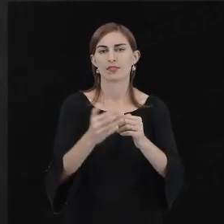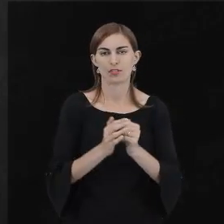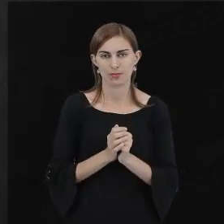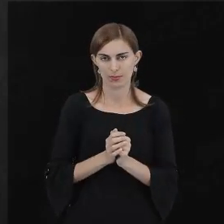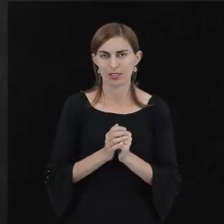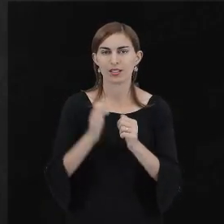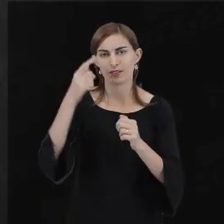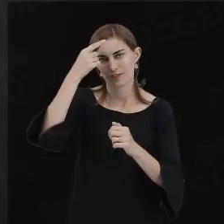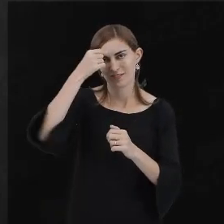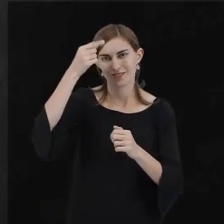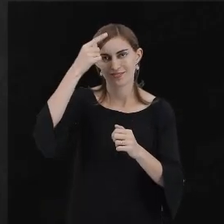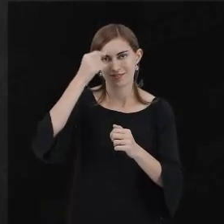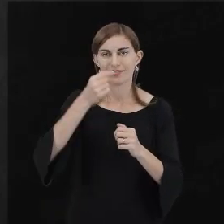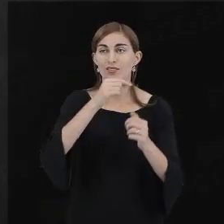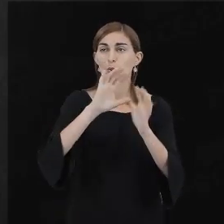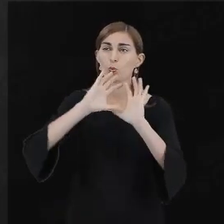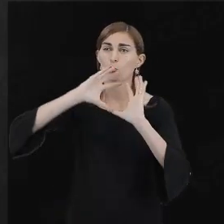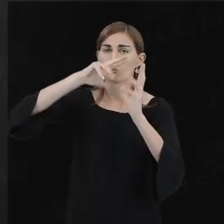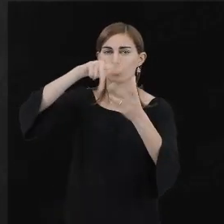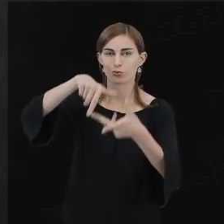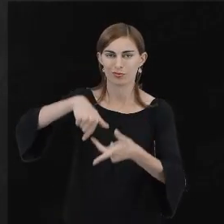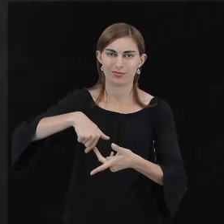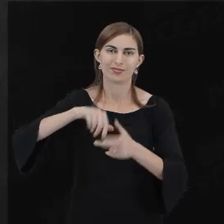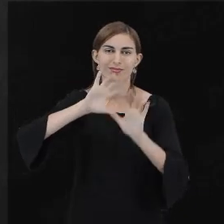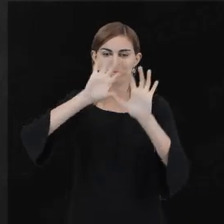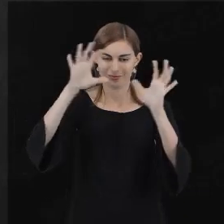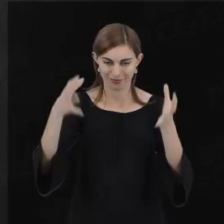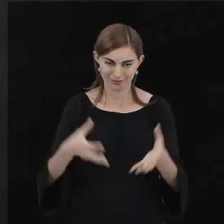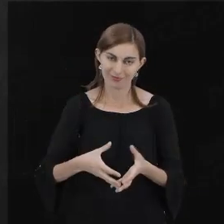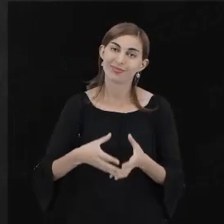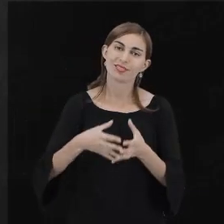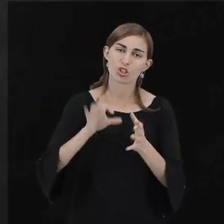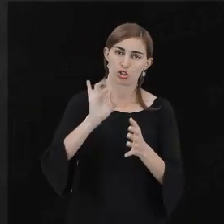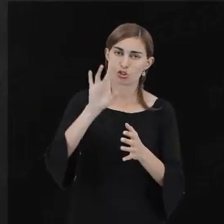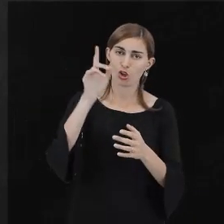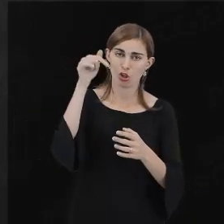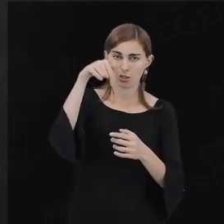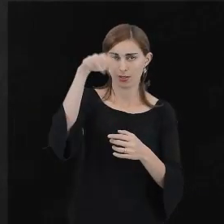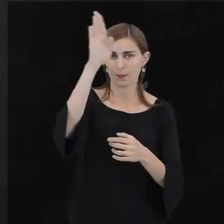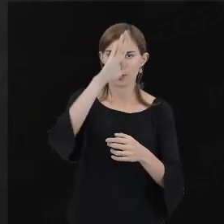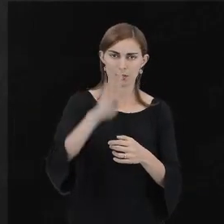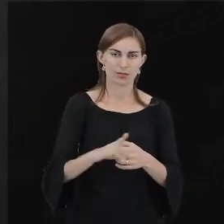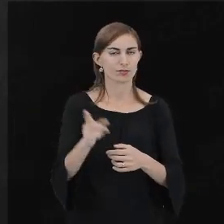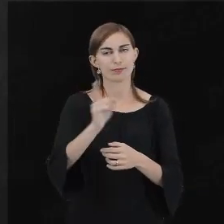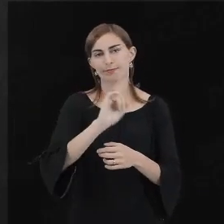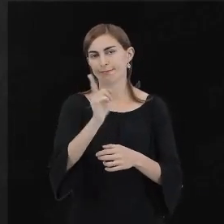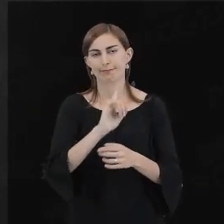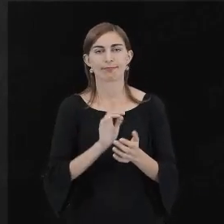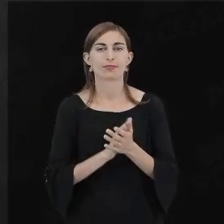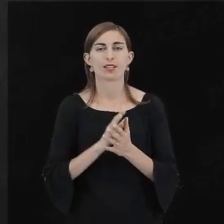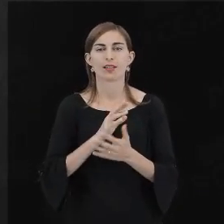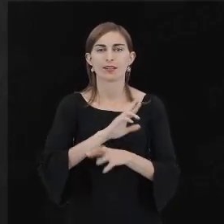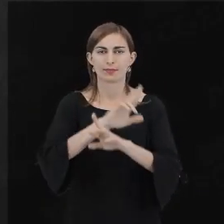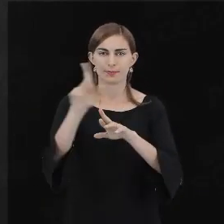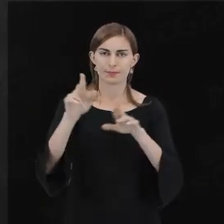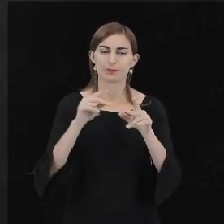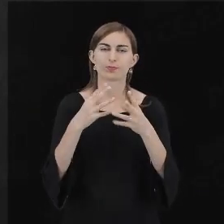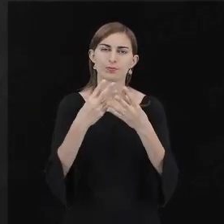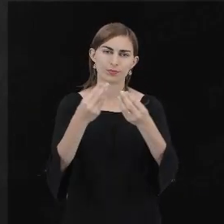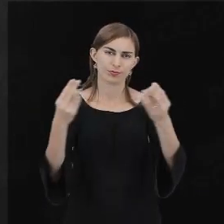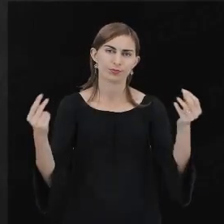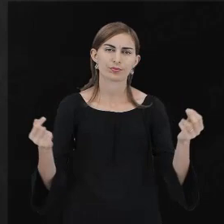né? Não é um fenômeno apenas nacional, né? E muitas vezes o que se conclui é que